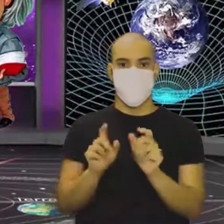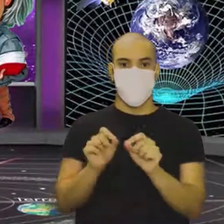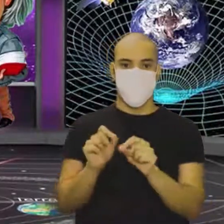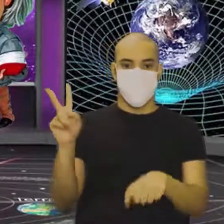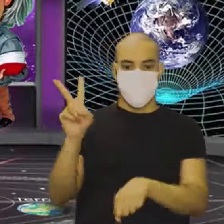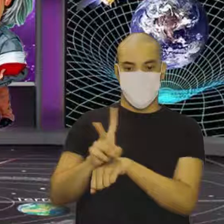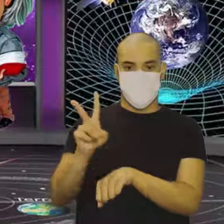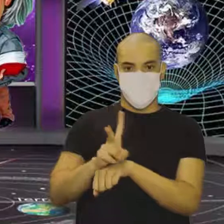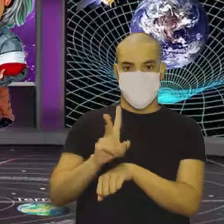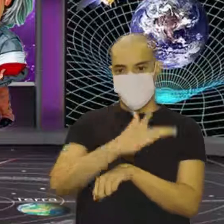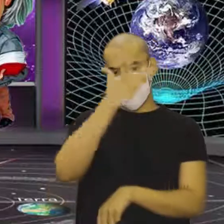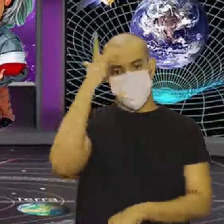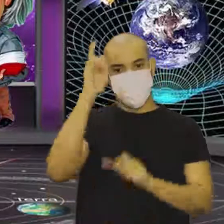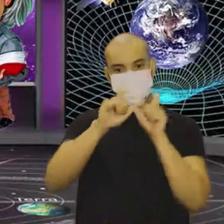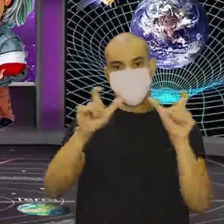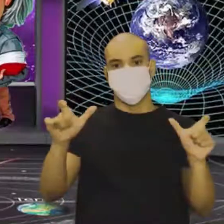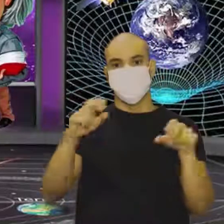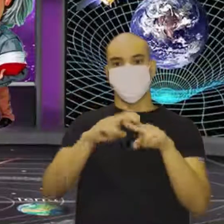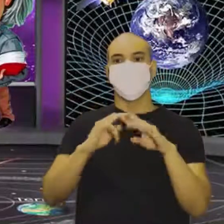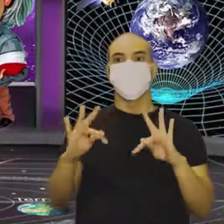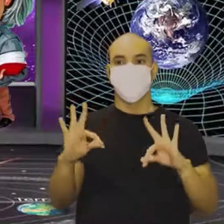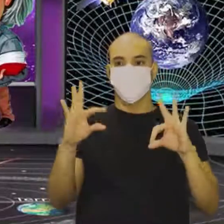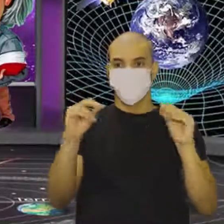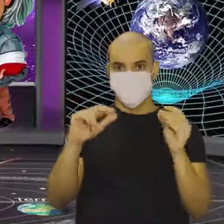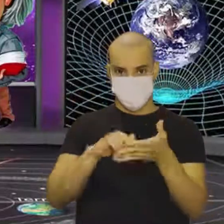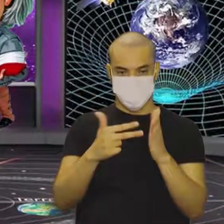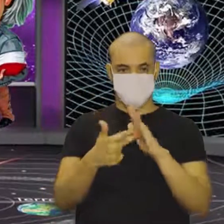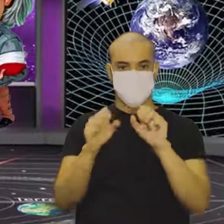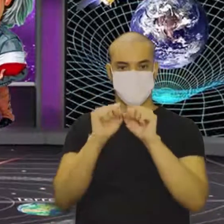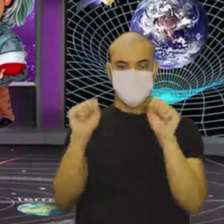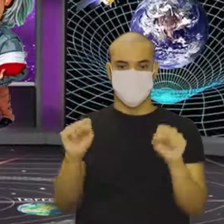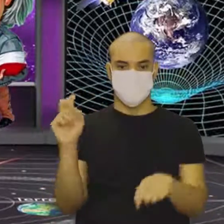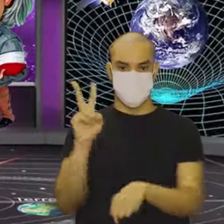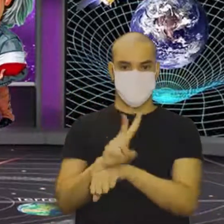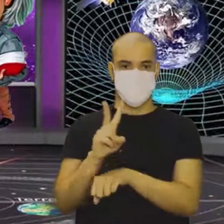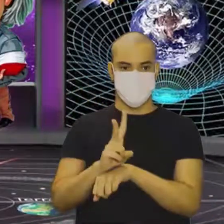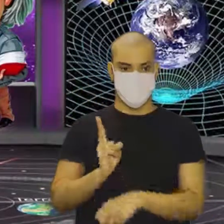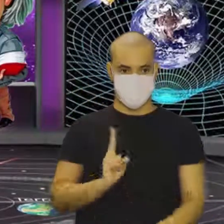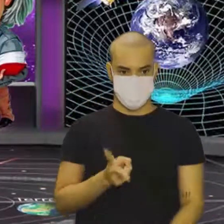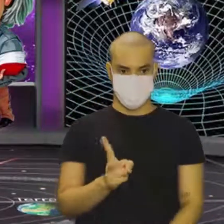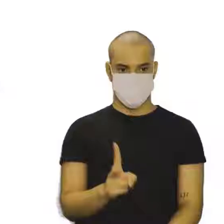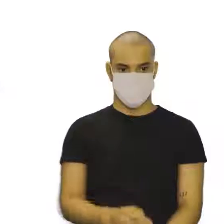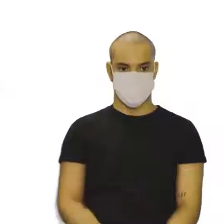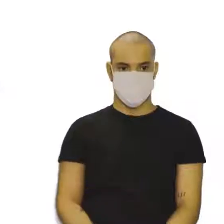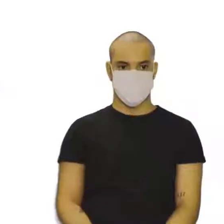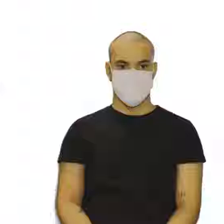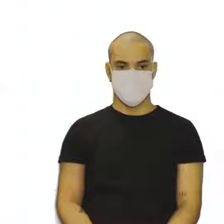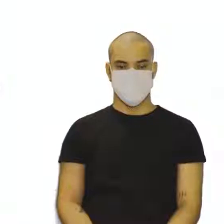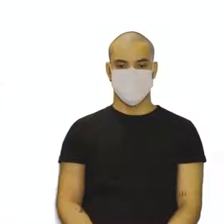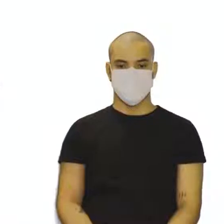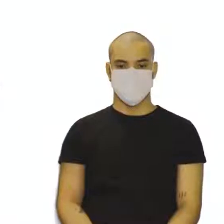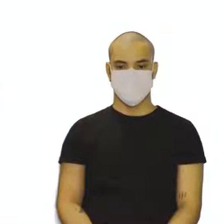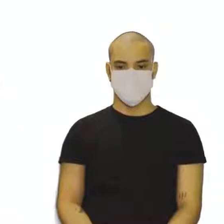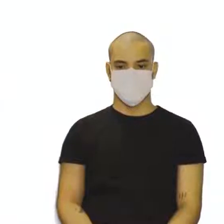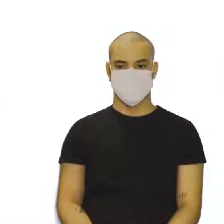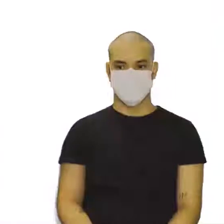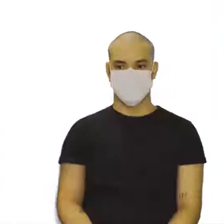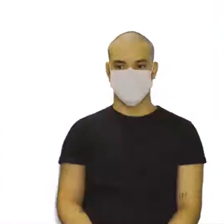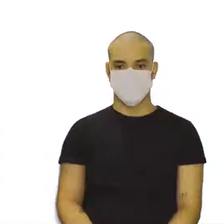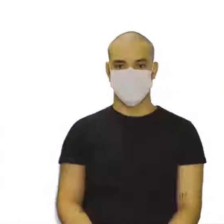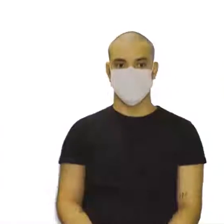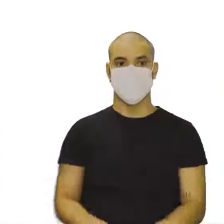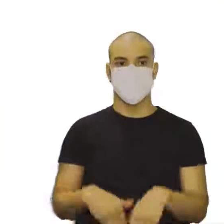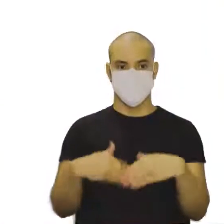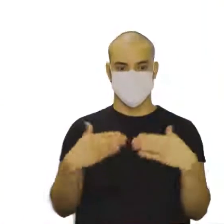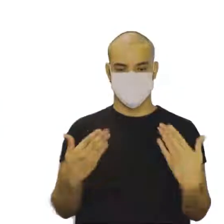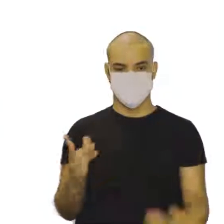das pessoas, ok? E tudo isso daí é sistema de proteção, tá bom? Vamos continuar, olha só. Então, ali, pessoal,